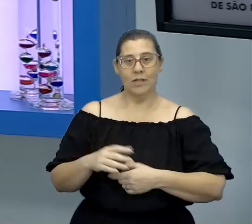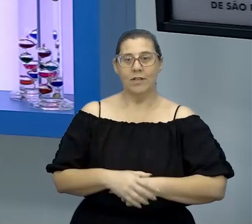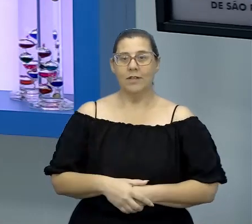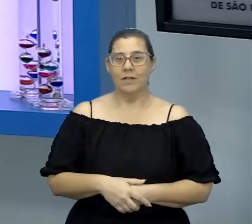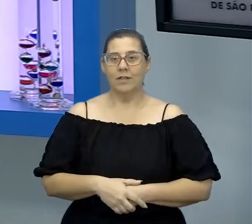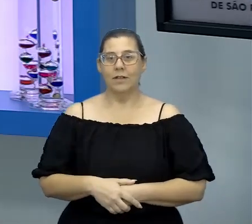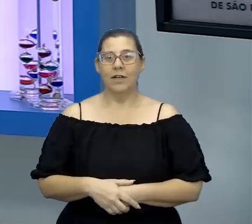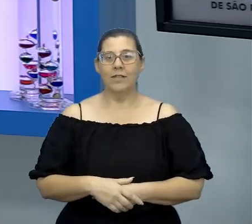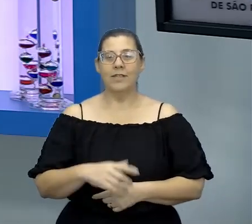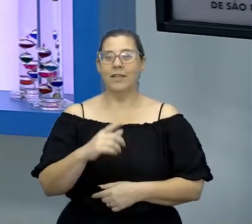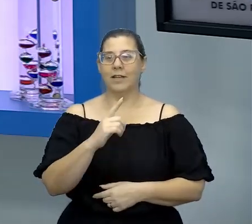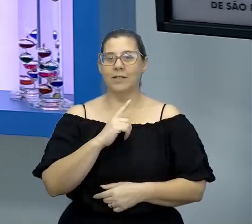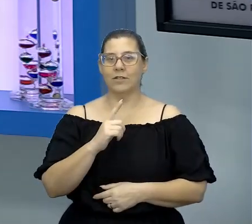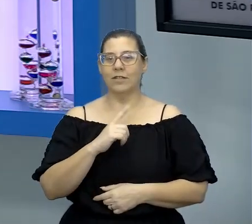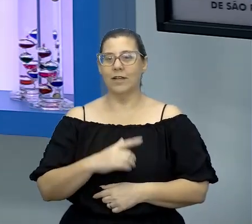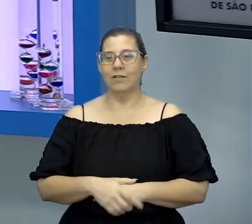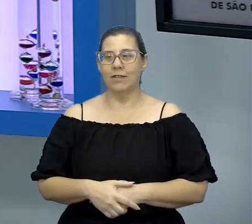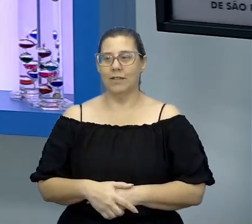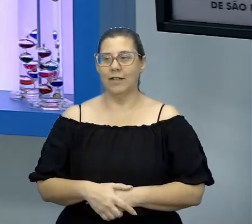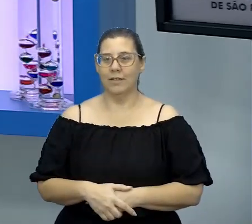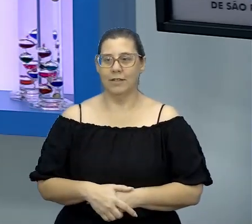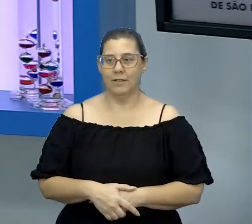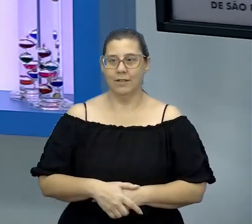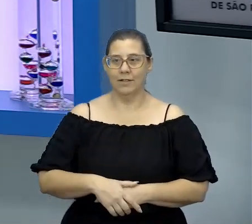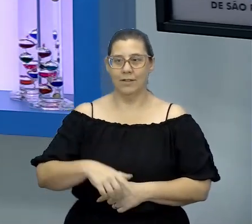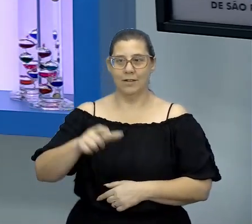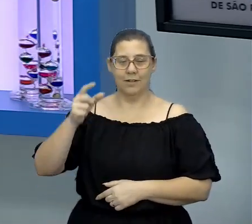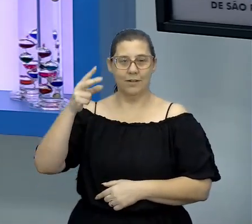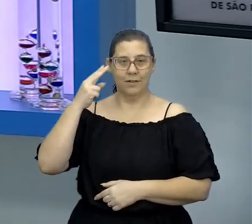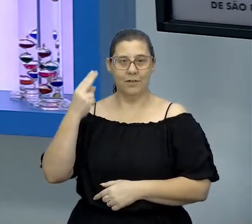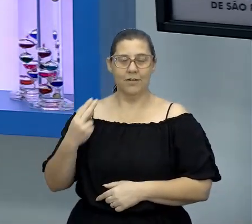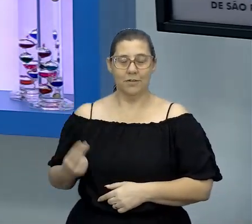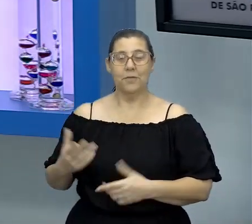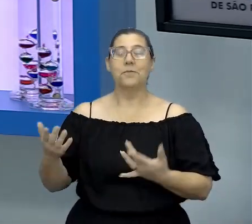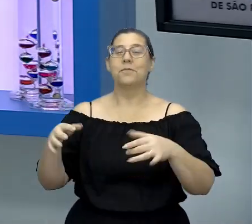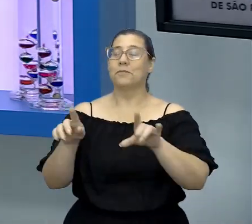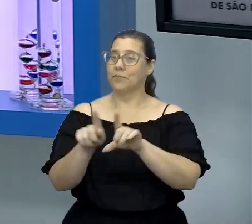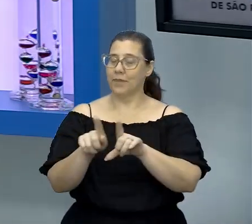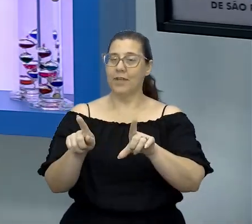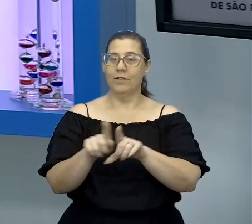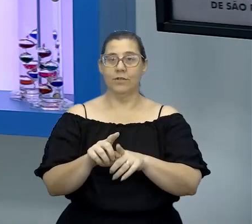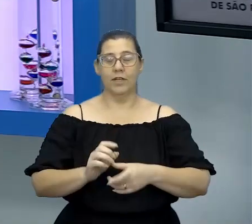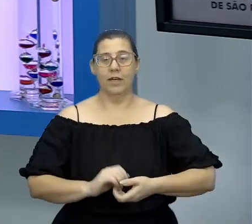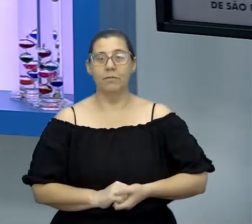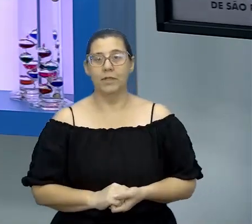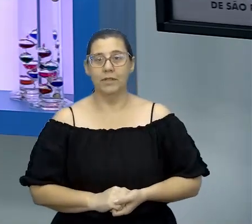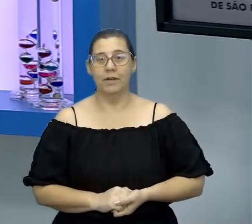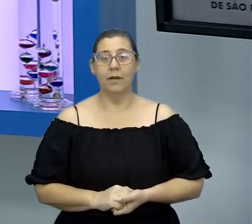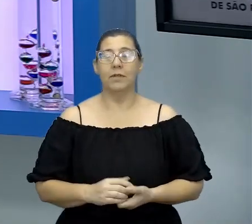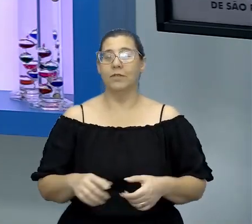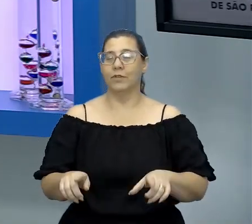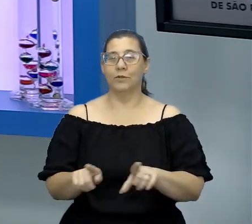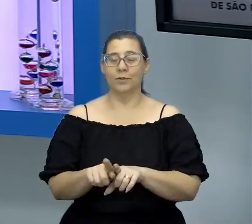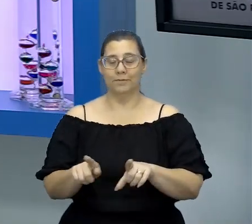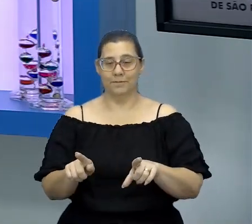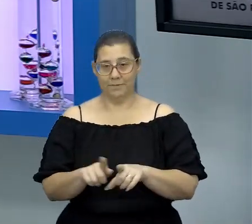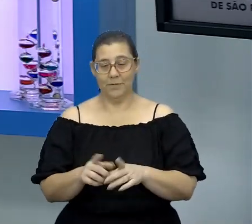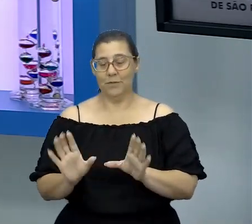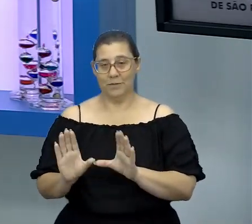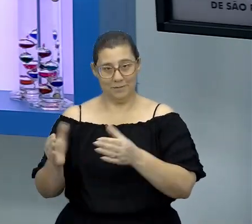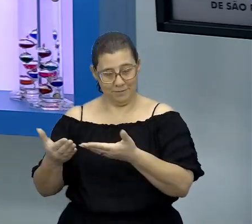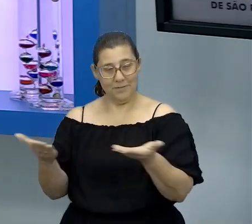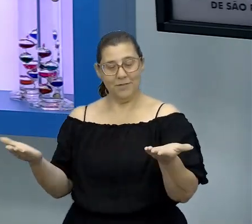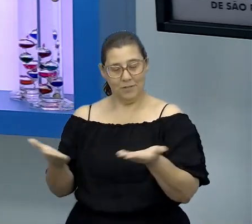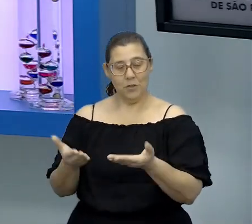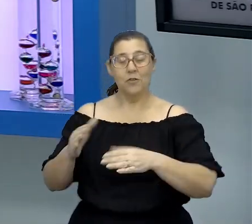Natália e a Amanda. Muito obrigado e sejam bem-vindas. E também quero agradecer a todas as equipes que tornam possível essa